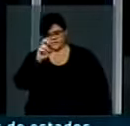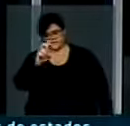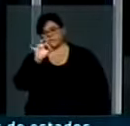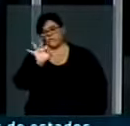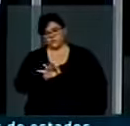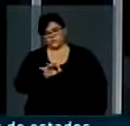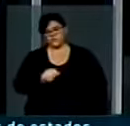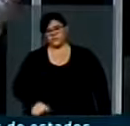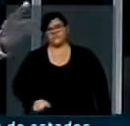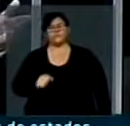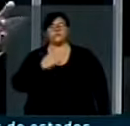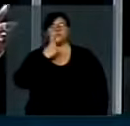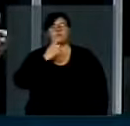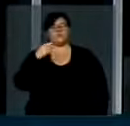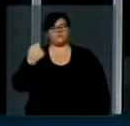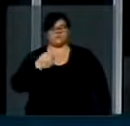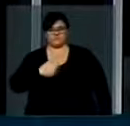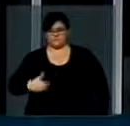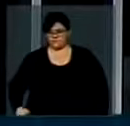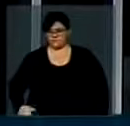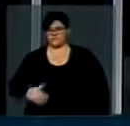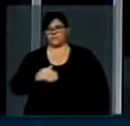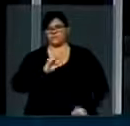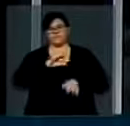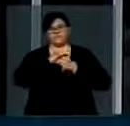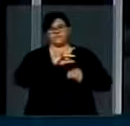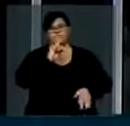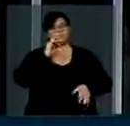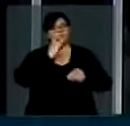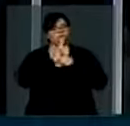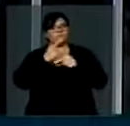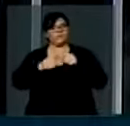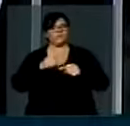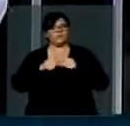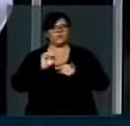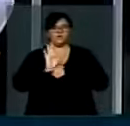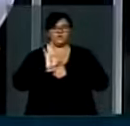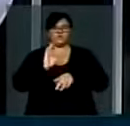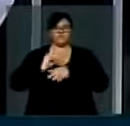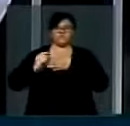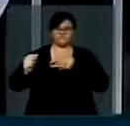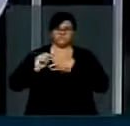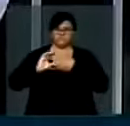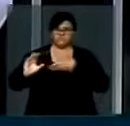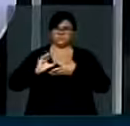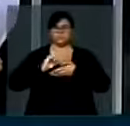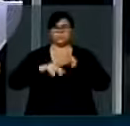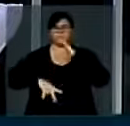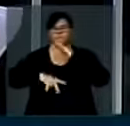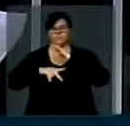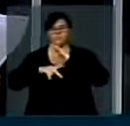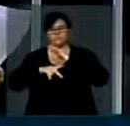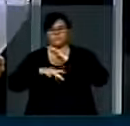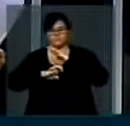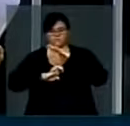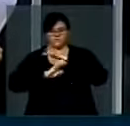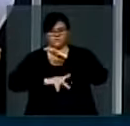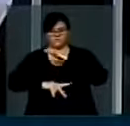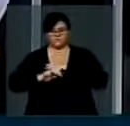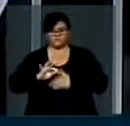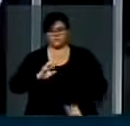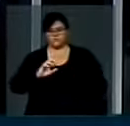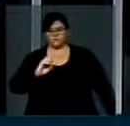45,5%, disse o líder do governo, a descoberta é por causa do investimento da Petrobras no governo Lula. Respondo ao líder do